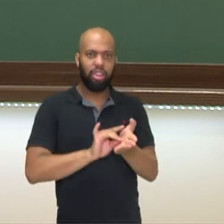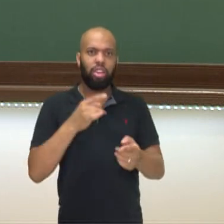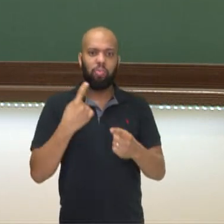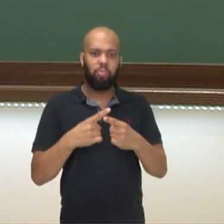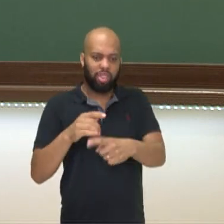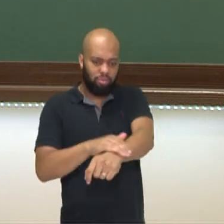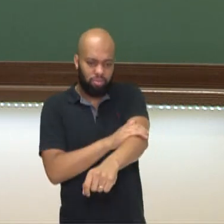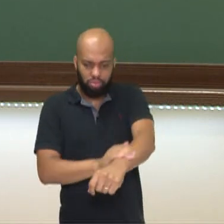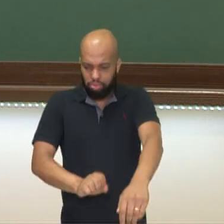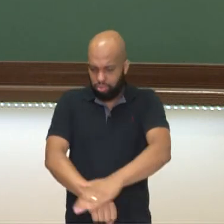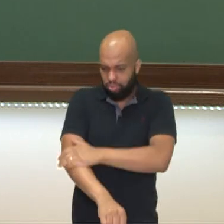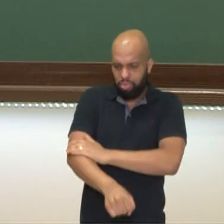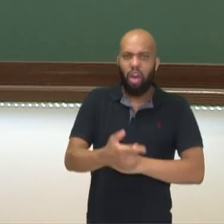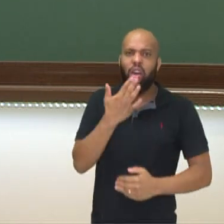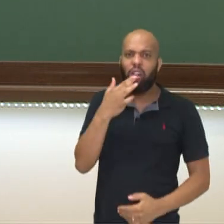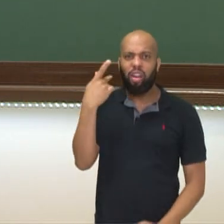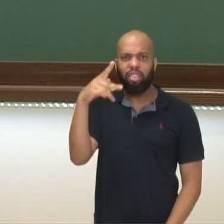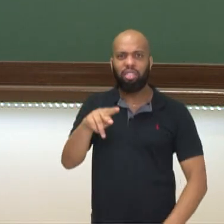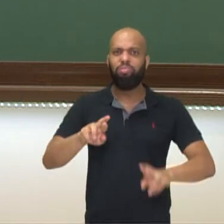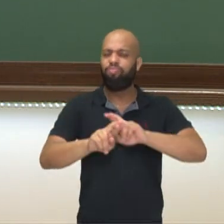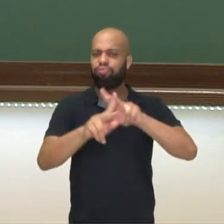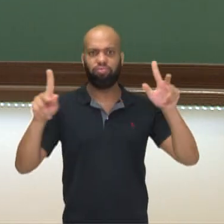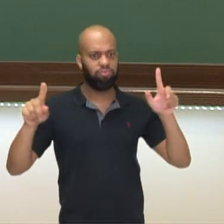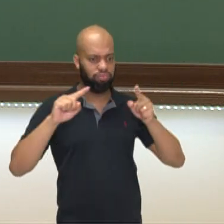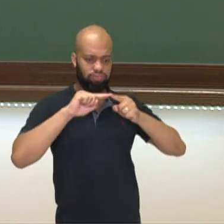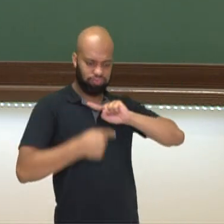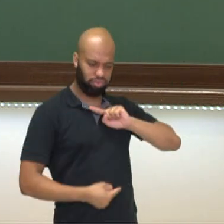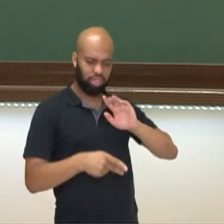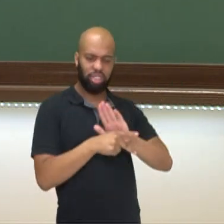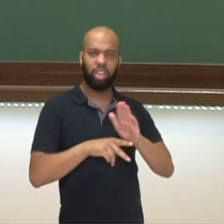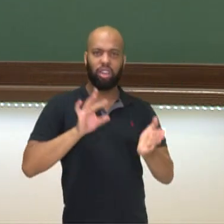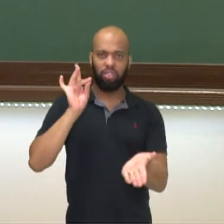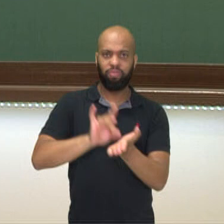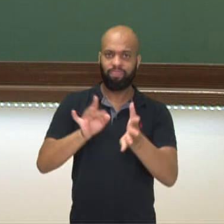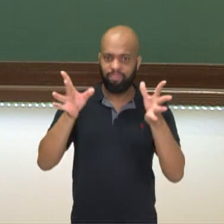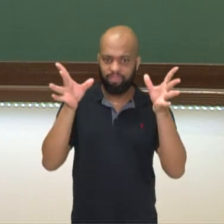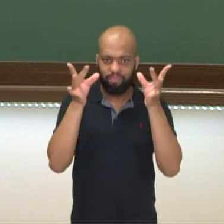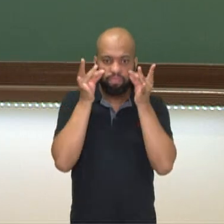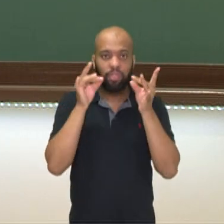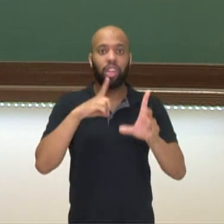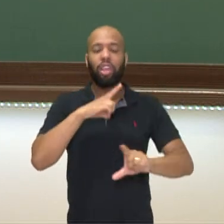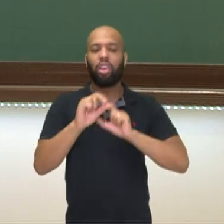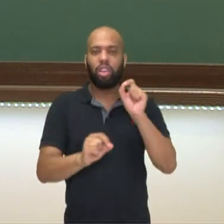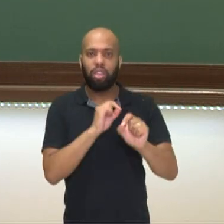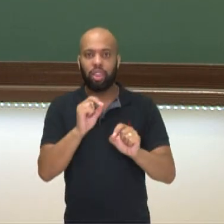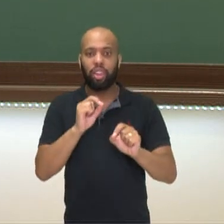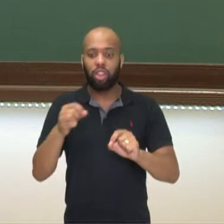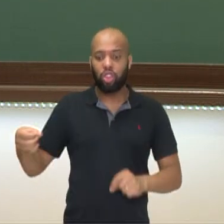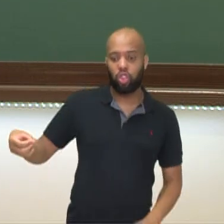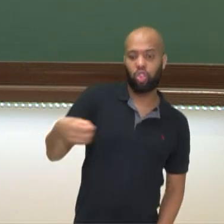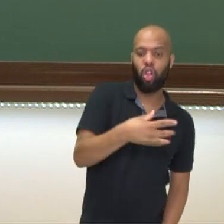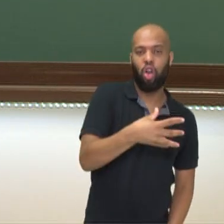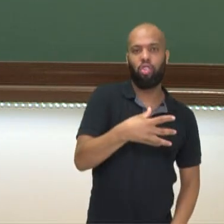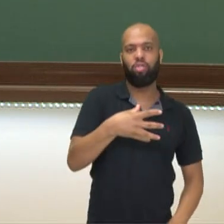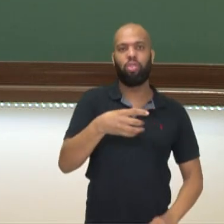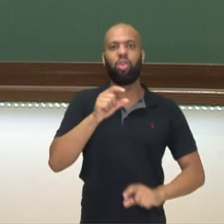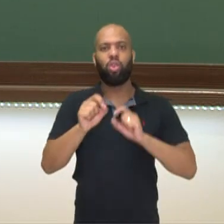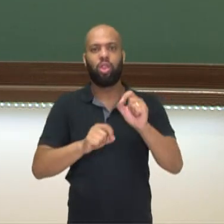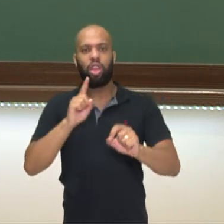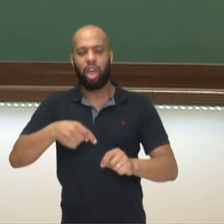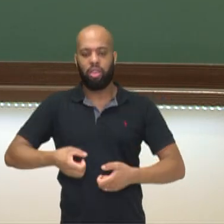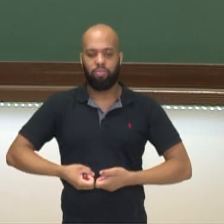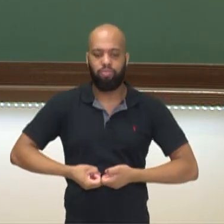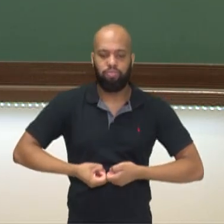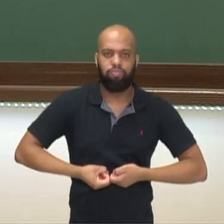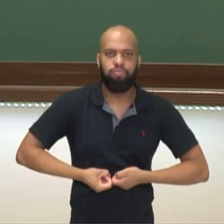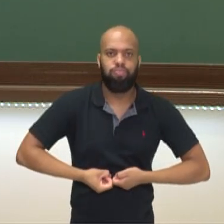dele é totalmente errada com a realidade. Então ele quebrou e deu início a um outro movimento que seria o